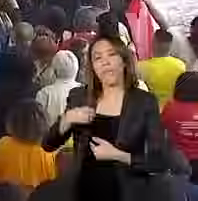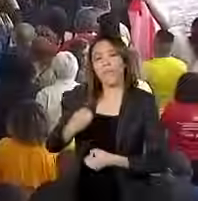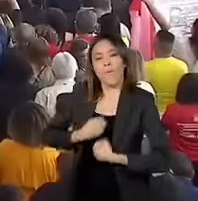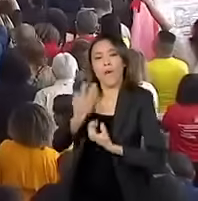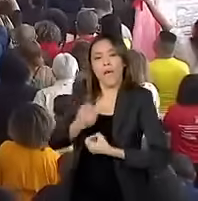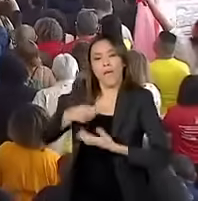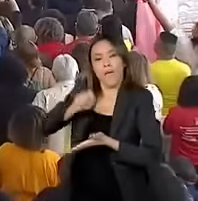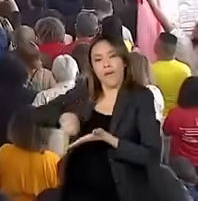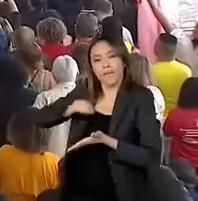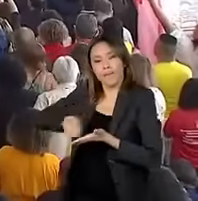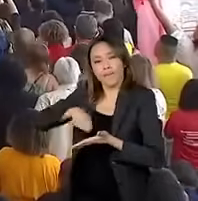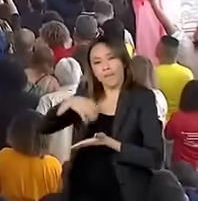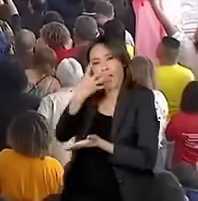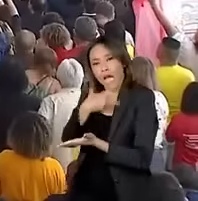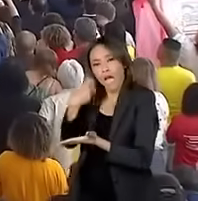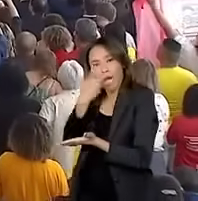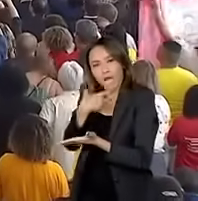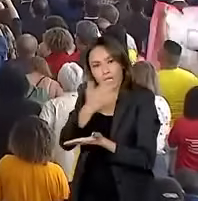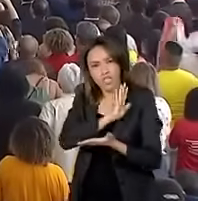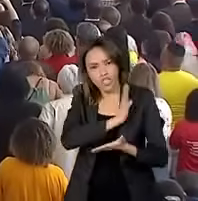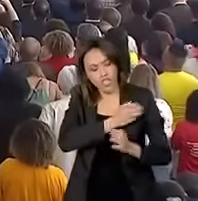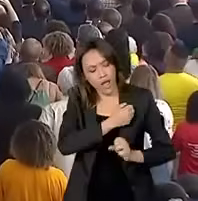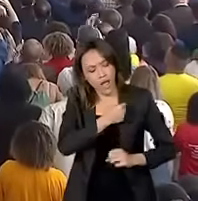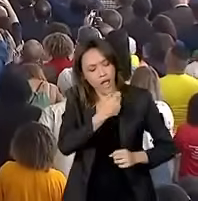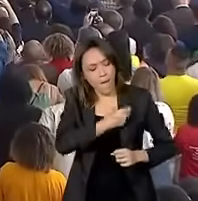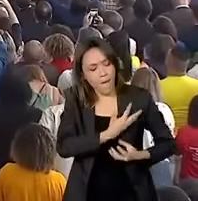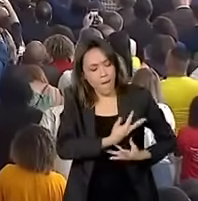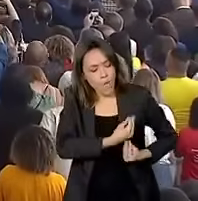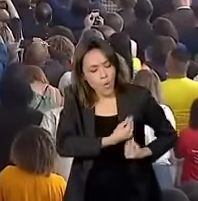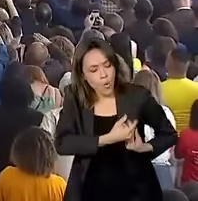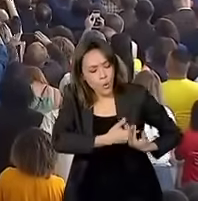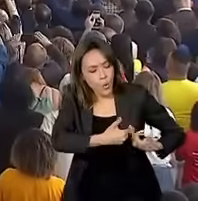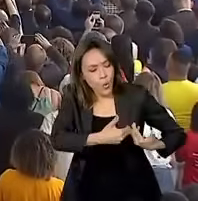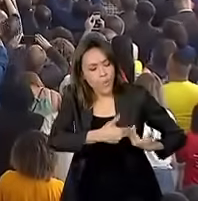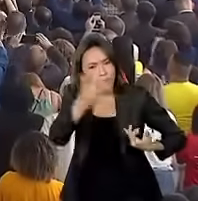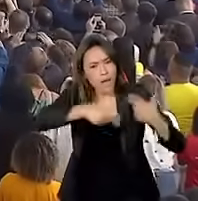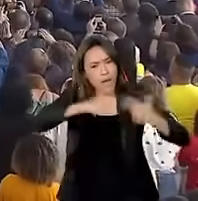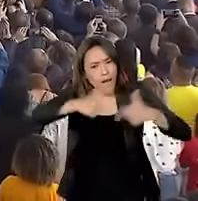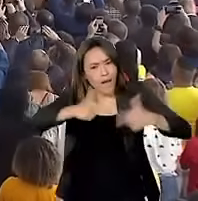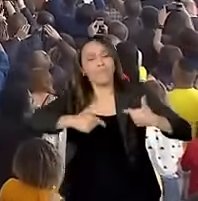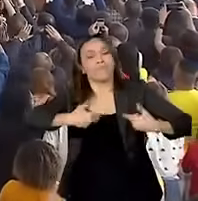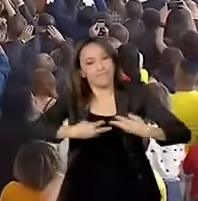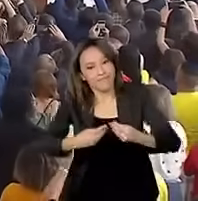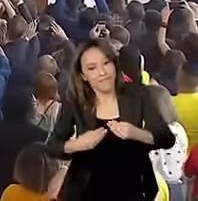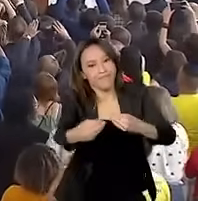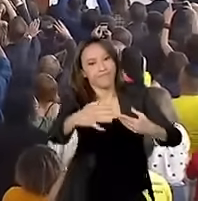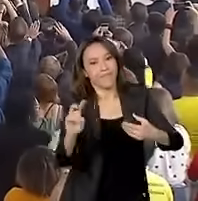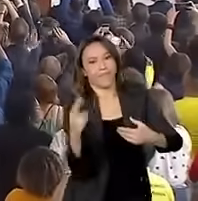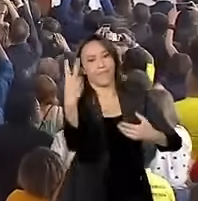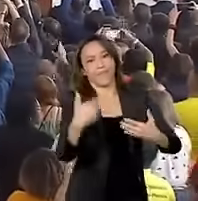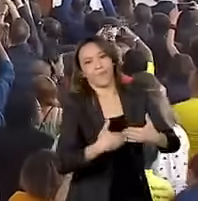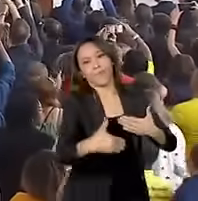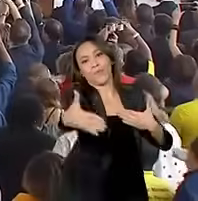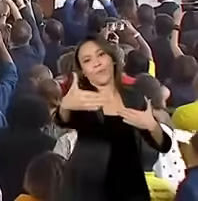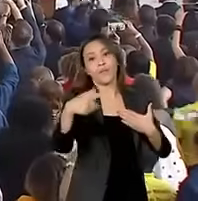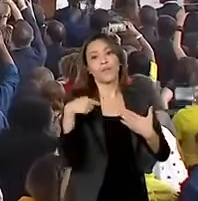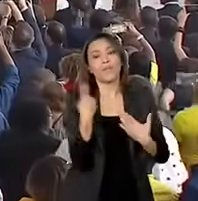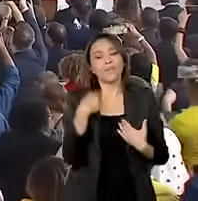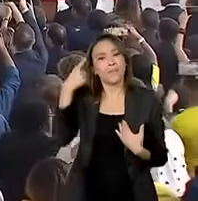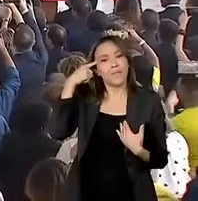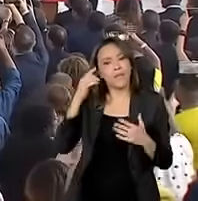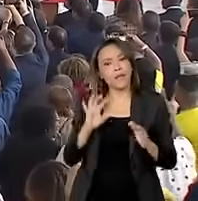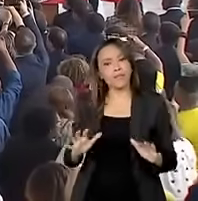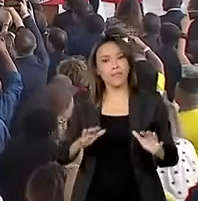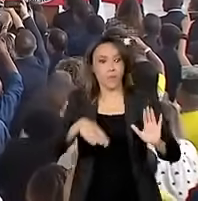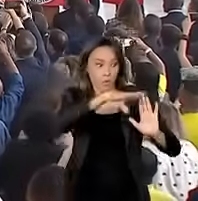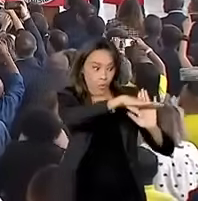terra, que diz: se muito vale o já feito, mais vale o que será. E nós precisamos pensar nesse sentido. Se o programa